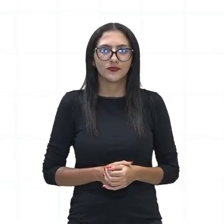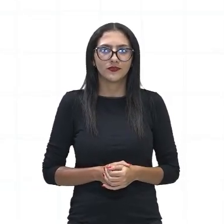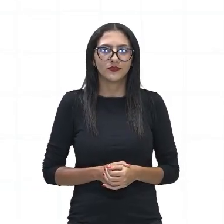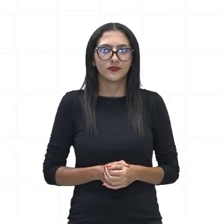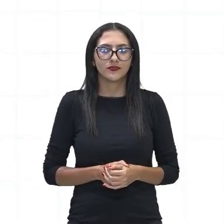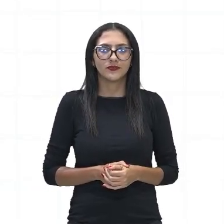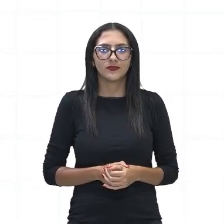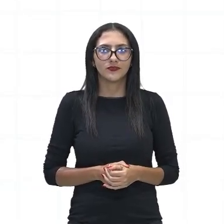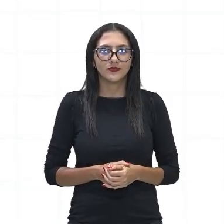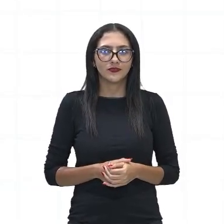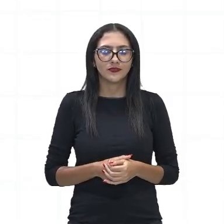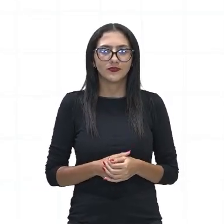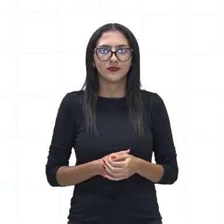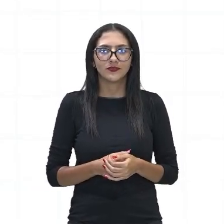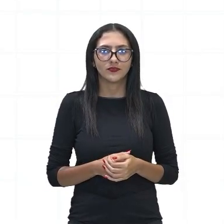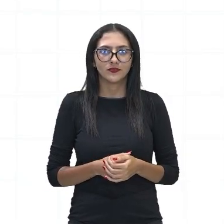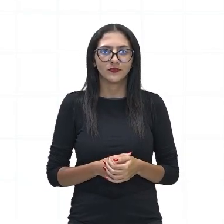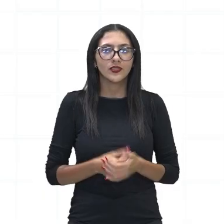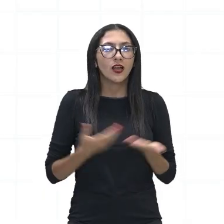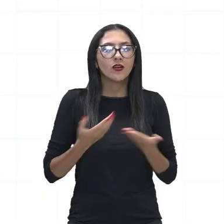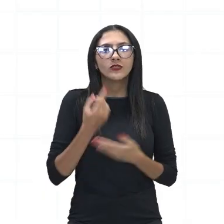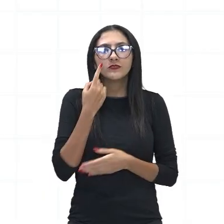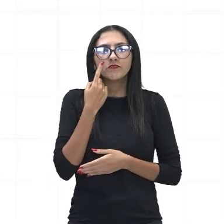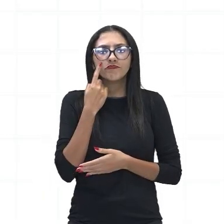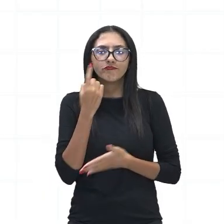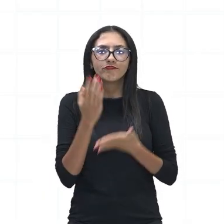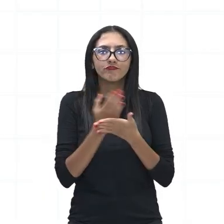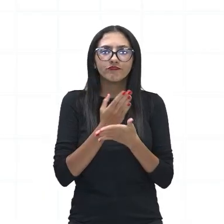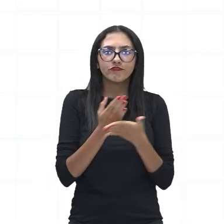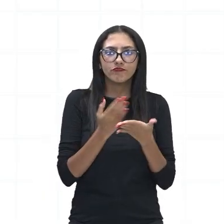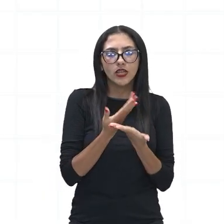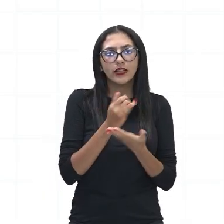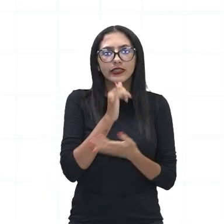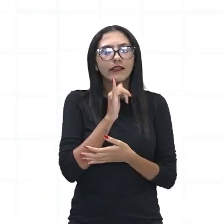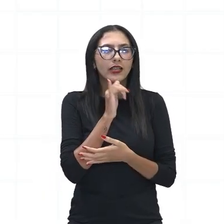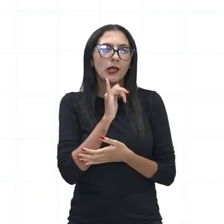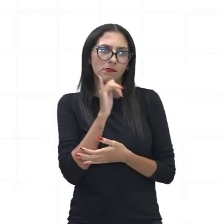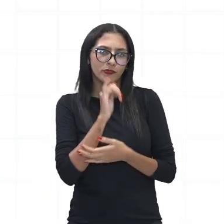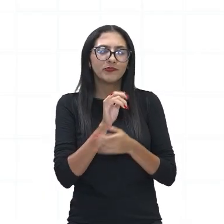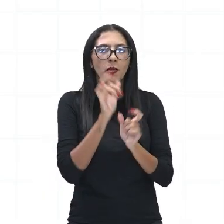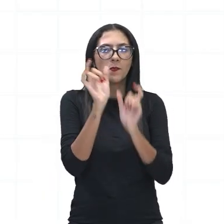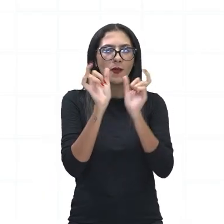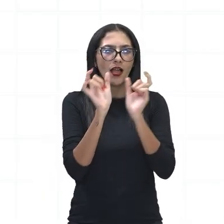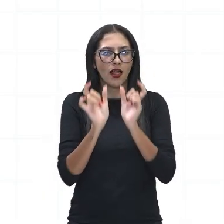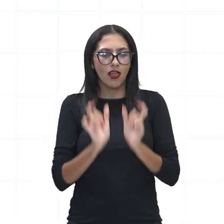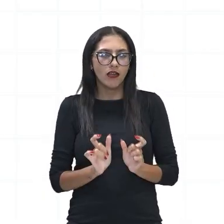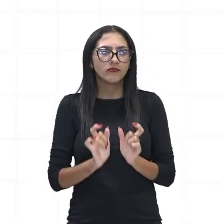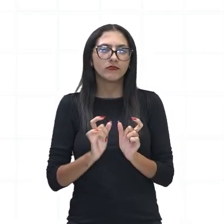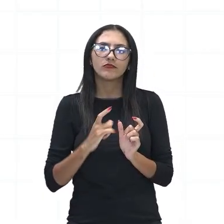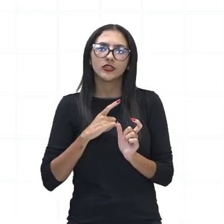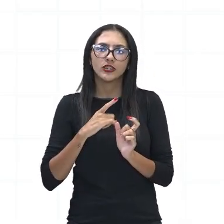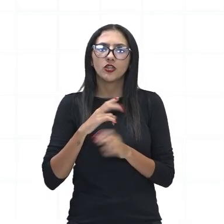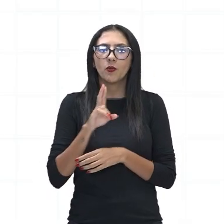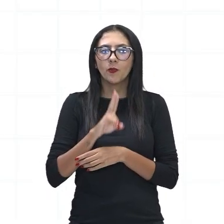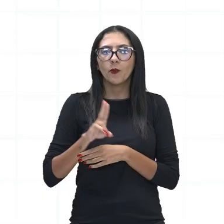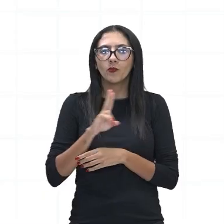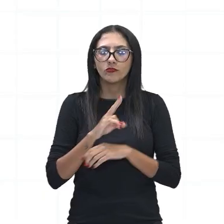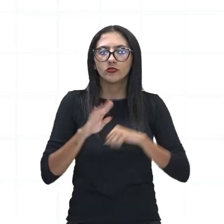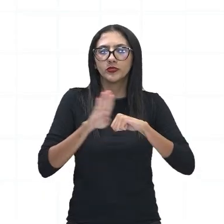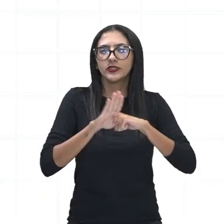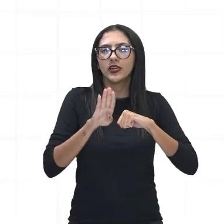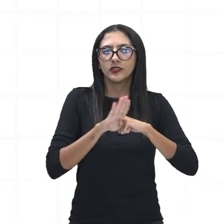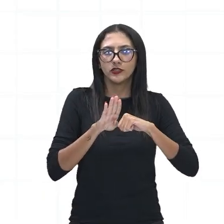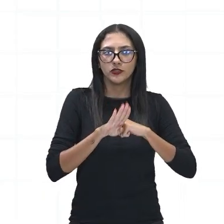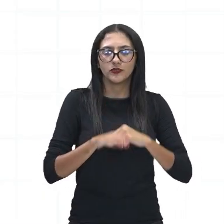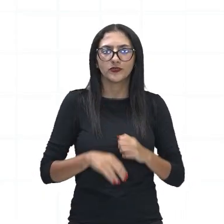Então, agora nós vamos ver os examples, né? Alguns examples de palavras utilizando os uncountable nouns